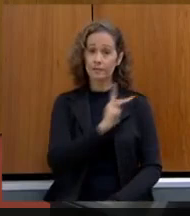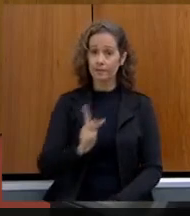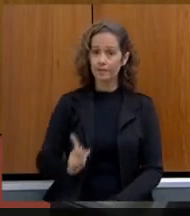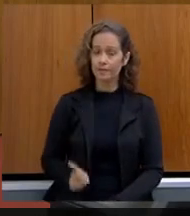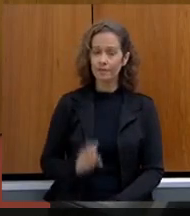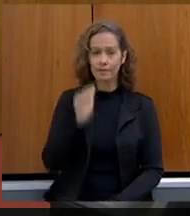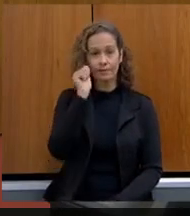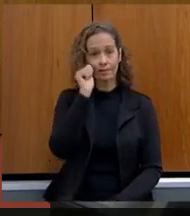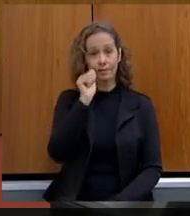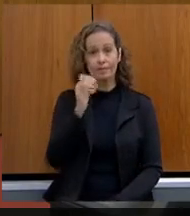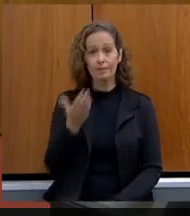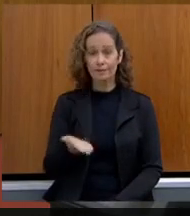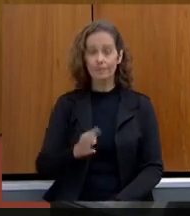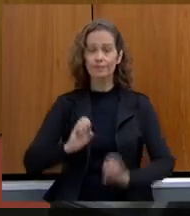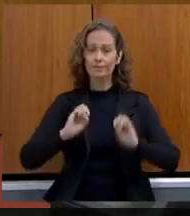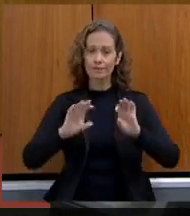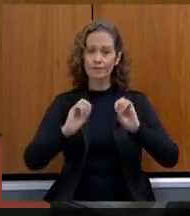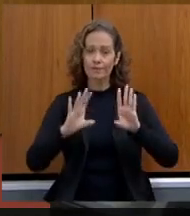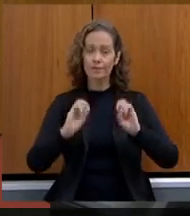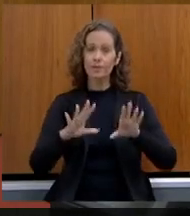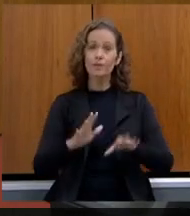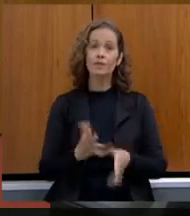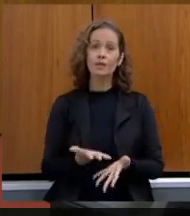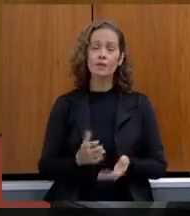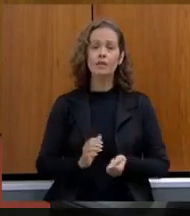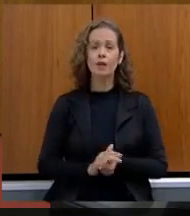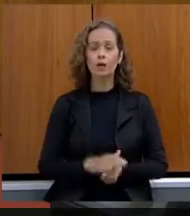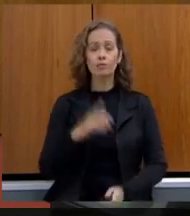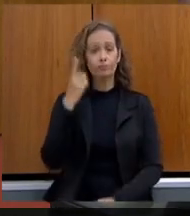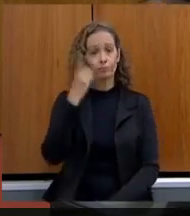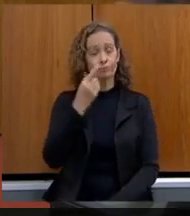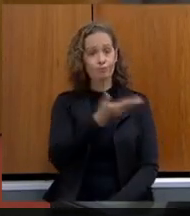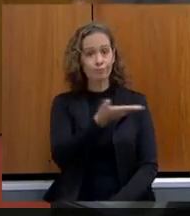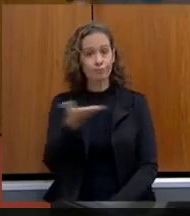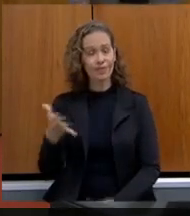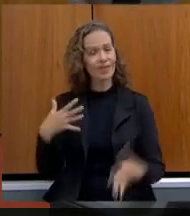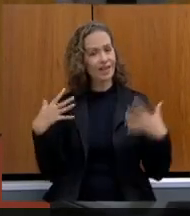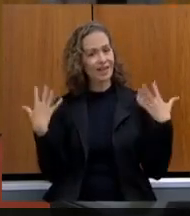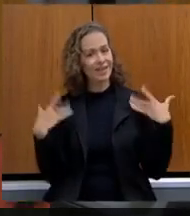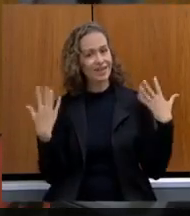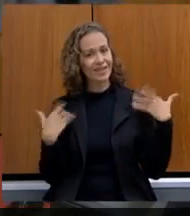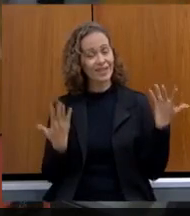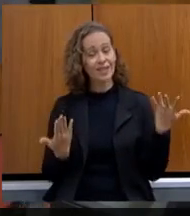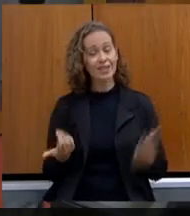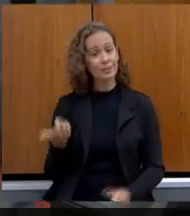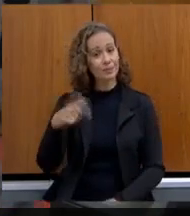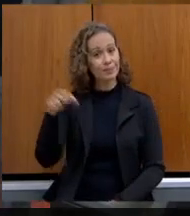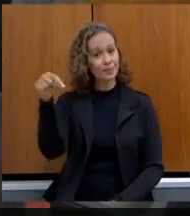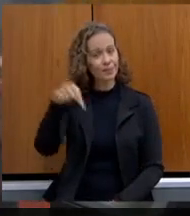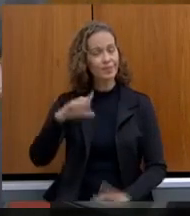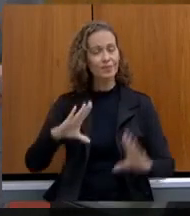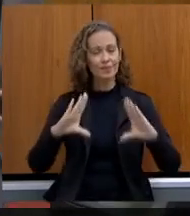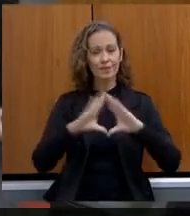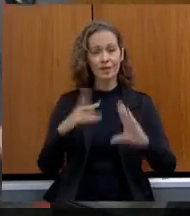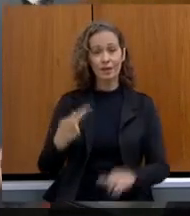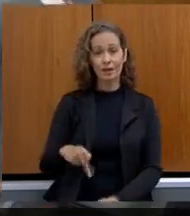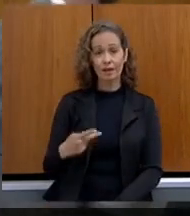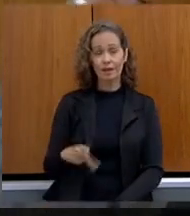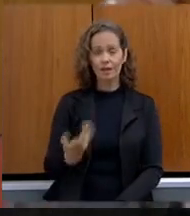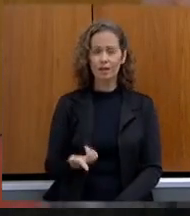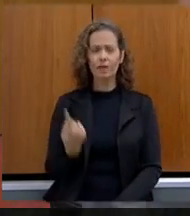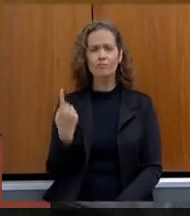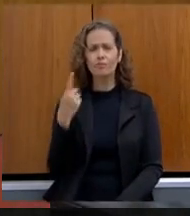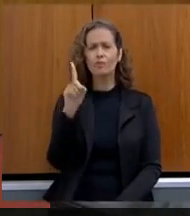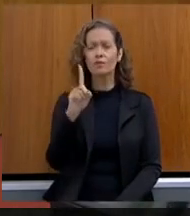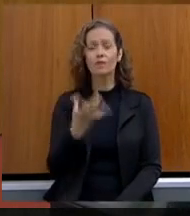da Comissão de educação é um grande prazer demais deputados é uma grande alegria está de volta essa casa a última vez que estive aqui